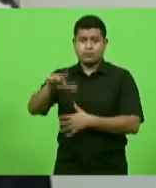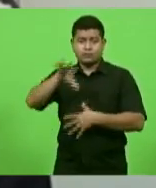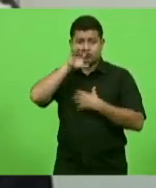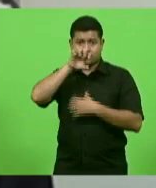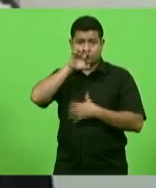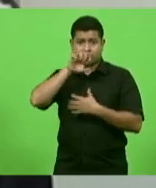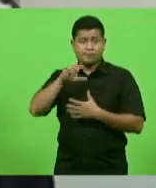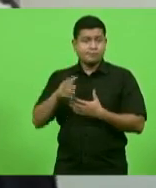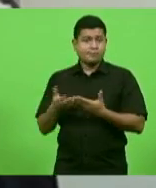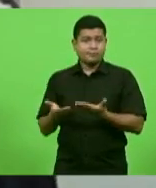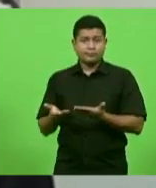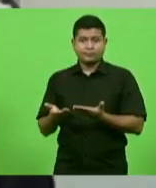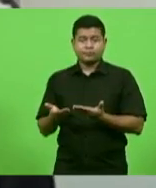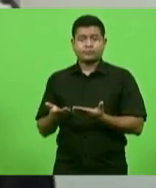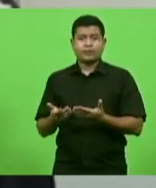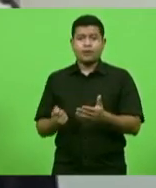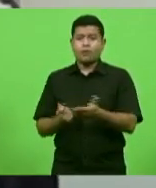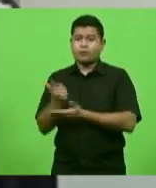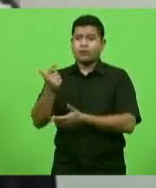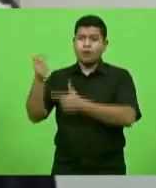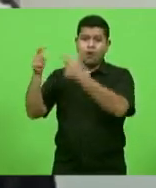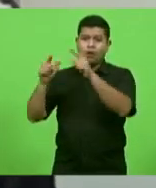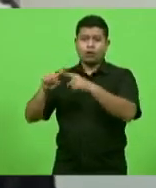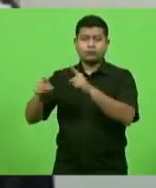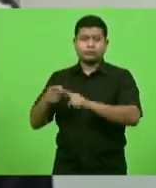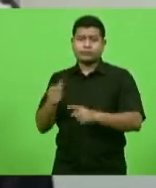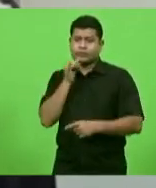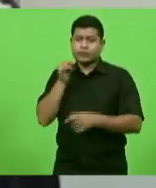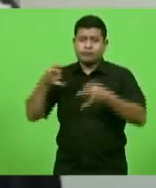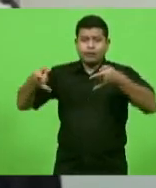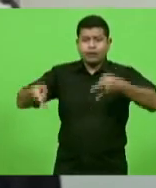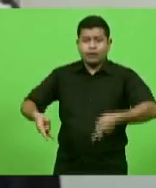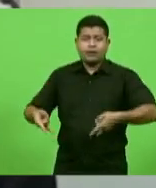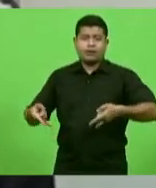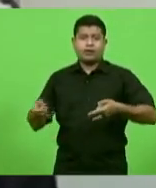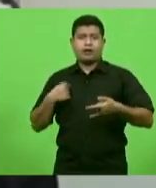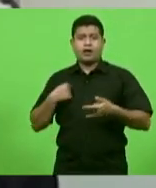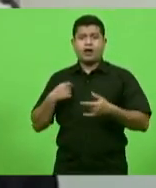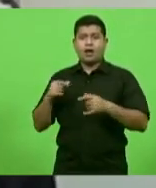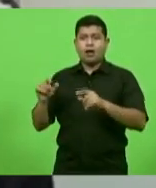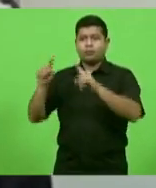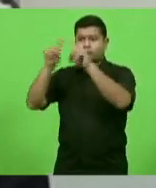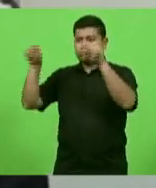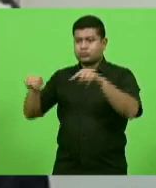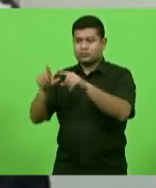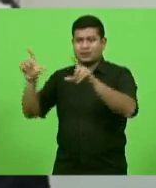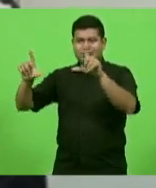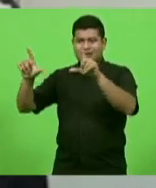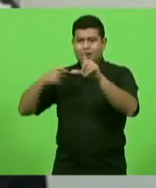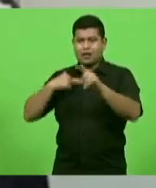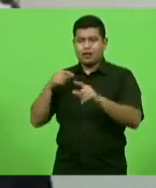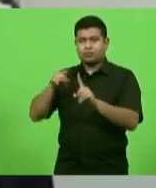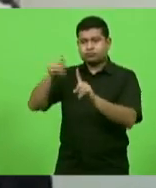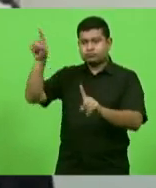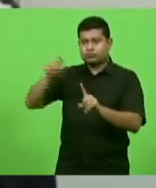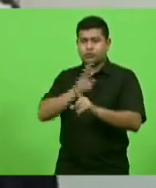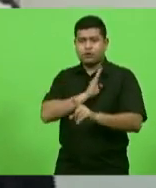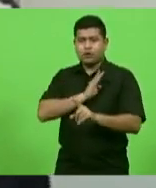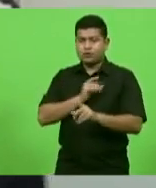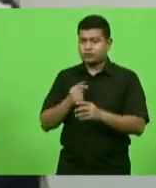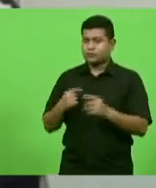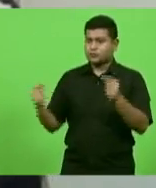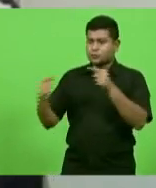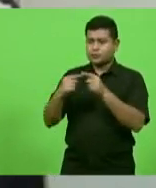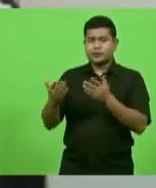tava comprando também outros equipamentos camas monitores cardíacos tudo que fosse possível